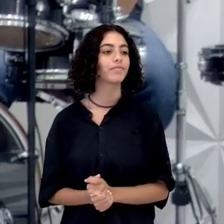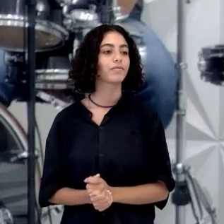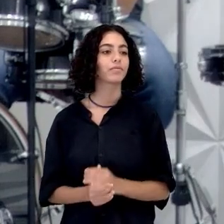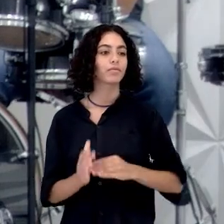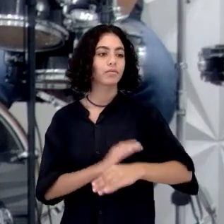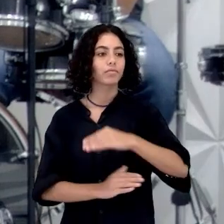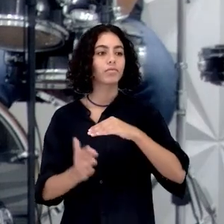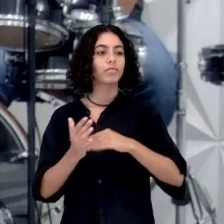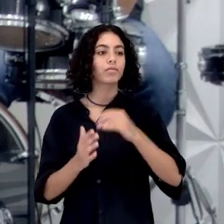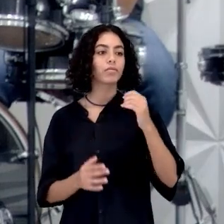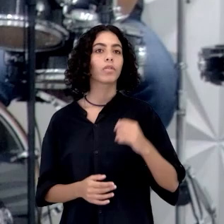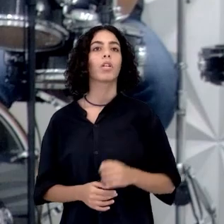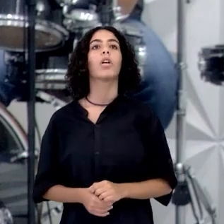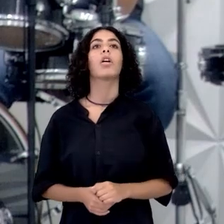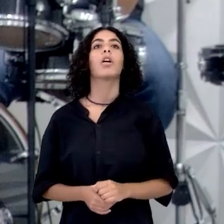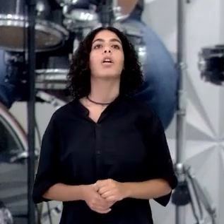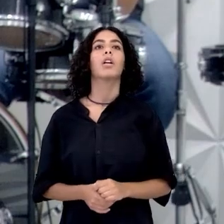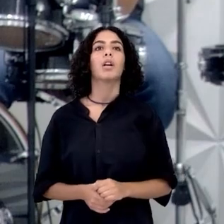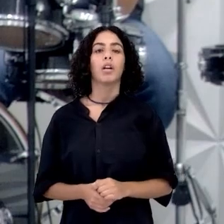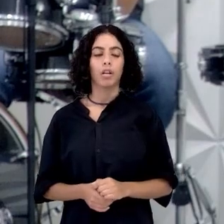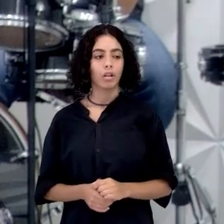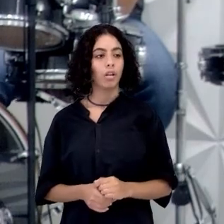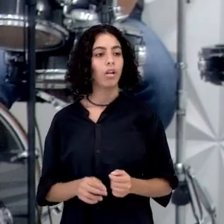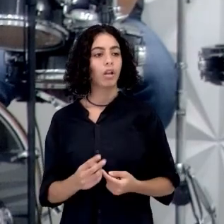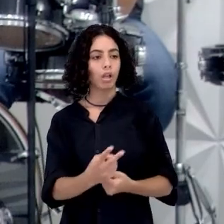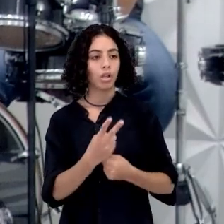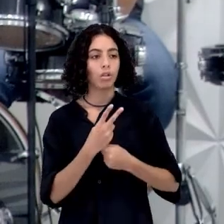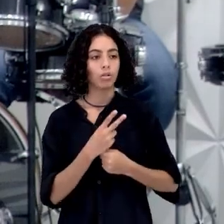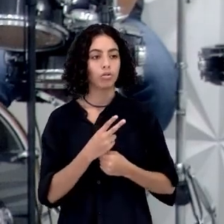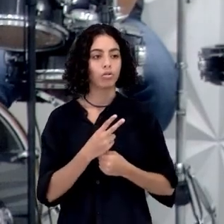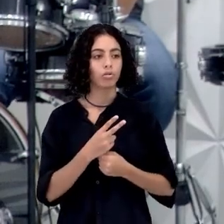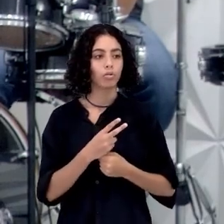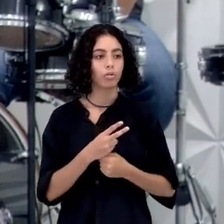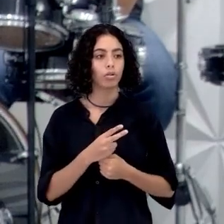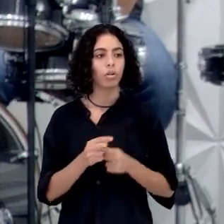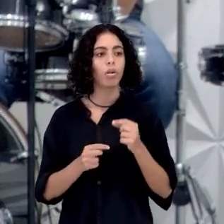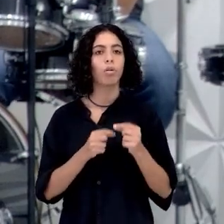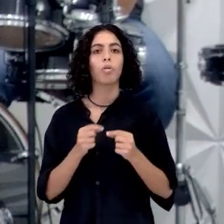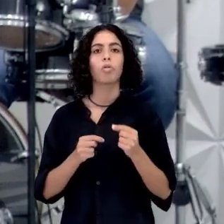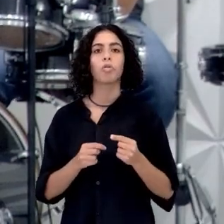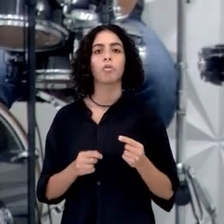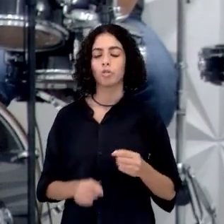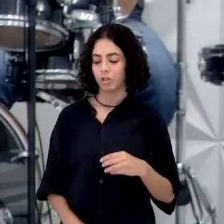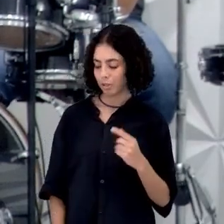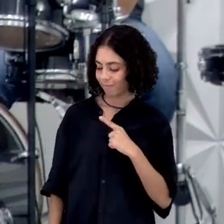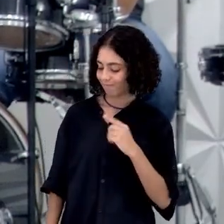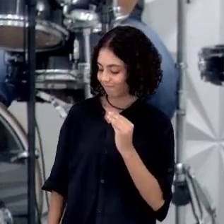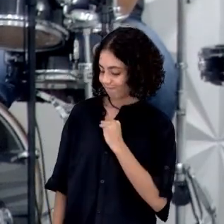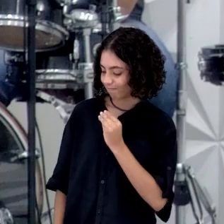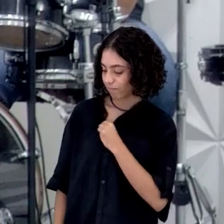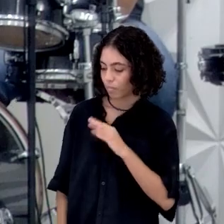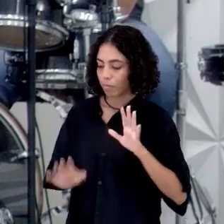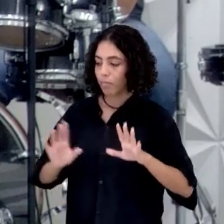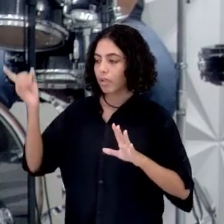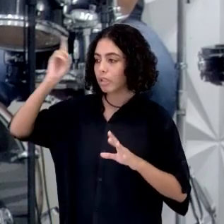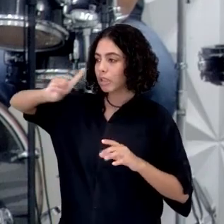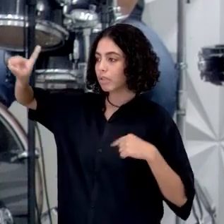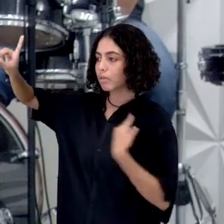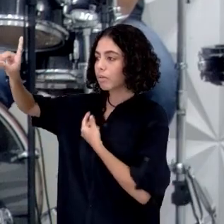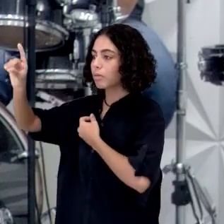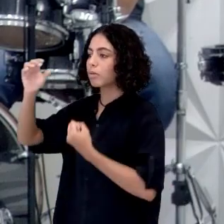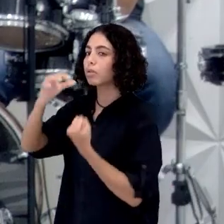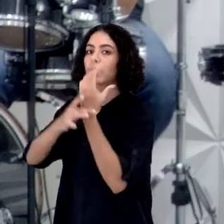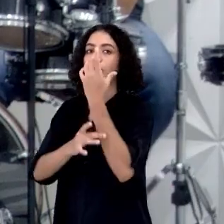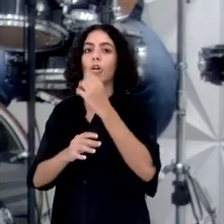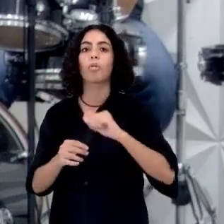vidas. Mas nós sabemos, irmãos, que Deus nos criou para sermos diferentes. E por que isso é tão importante? Porque é tão importante a gente